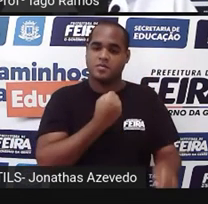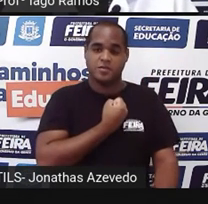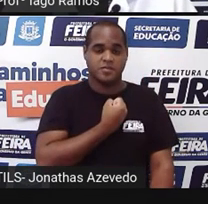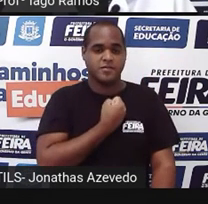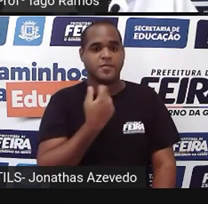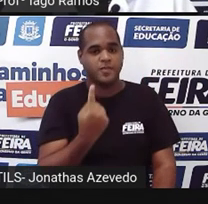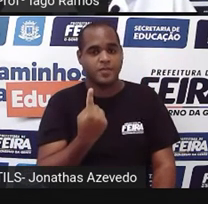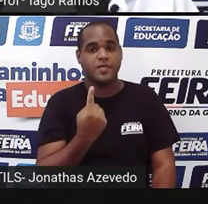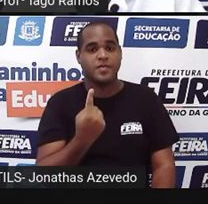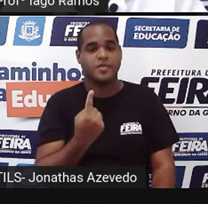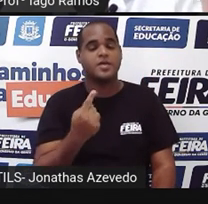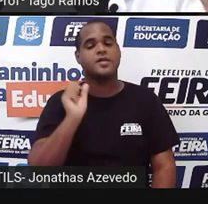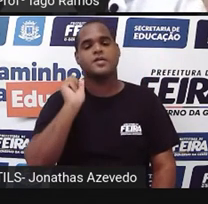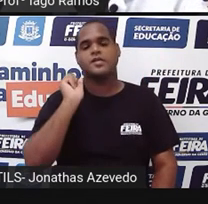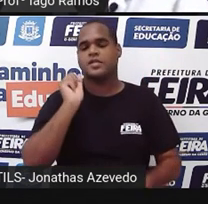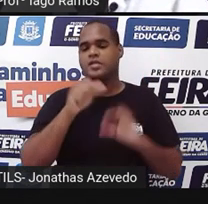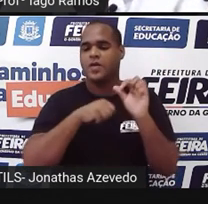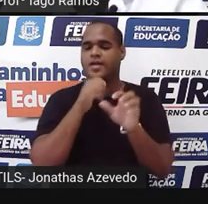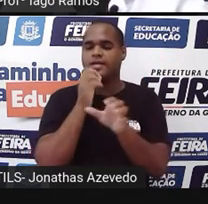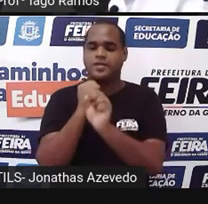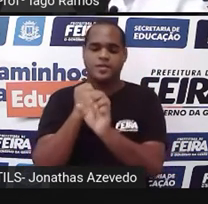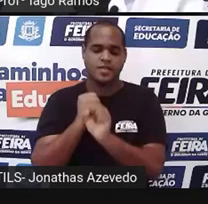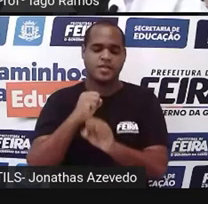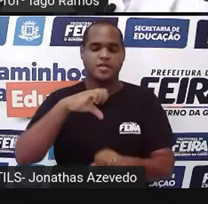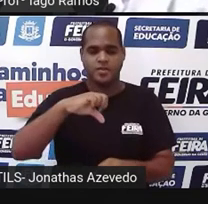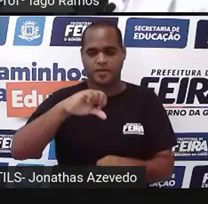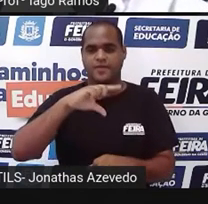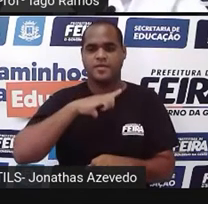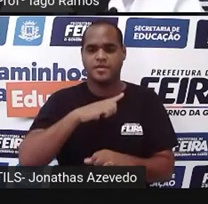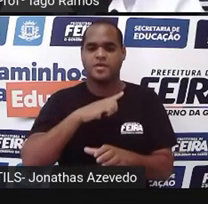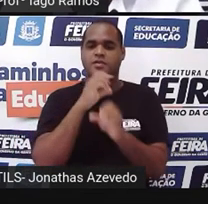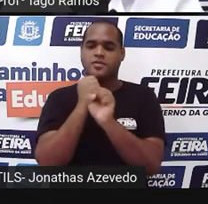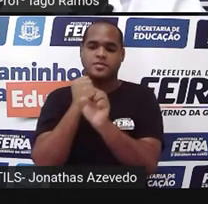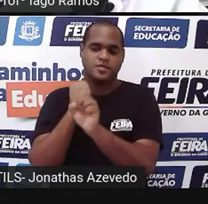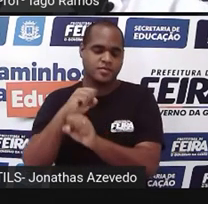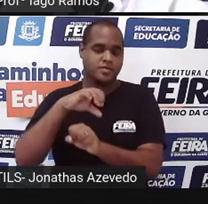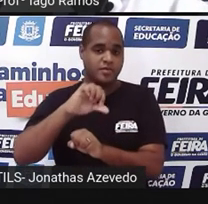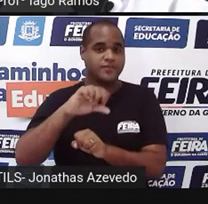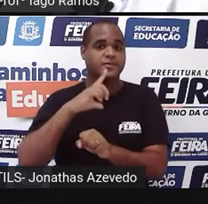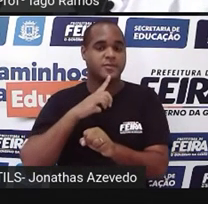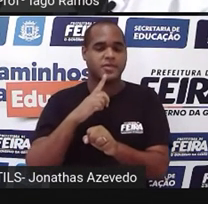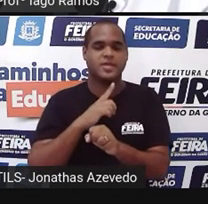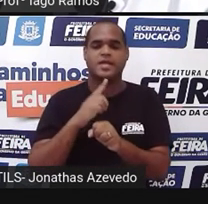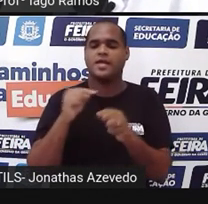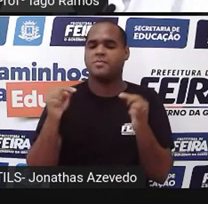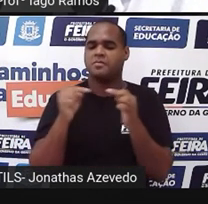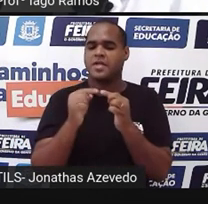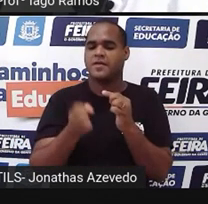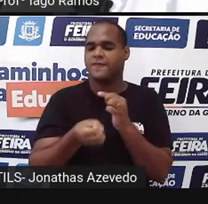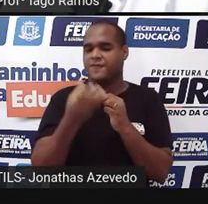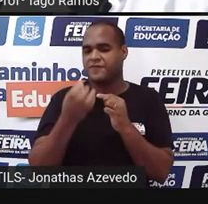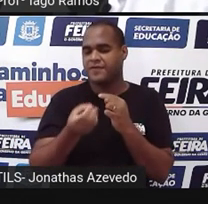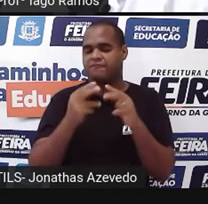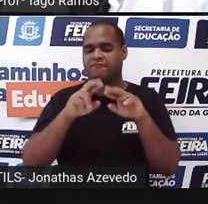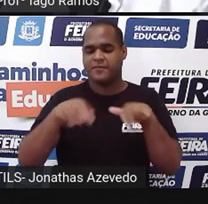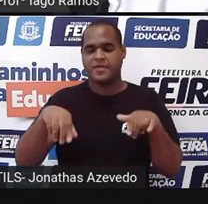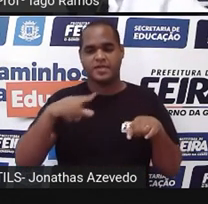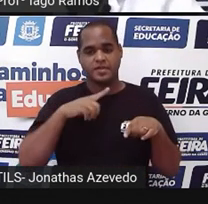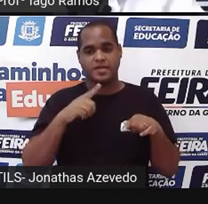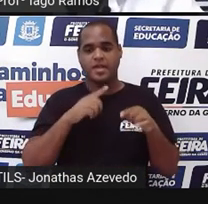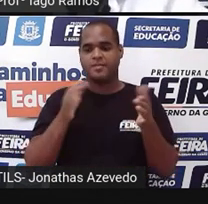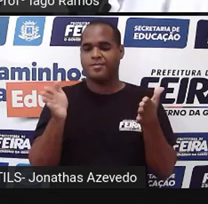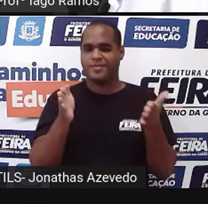e lá embaixo vem Aquela quantidade de noves ela quantidade de noves é a quantidade de algarismos que tem